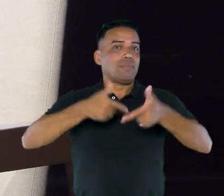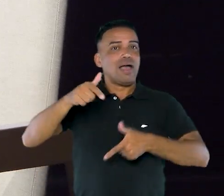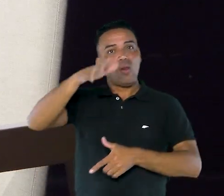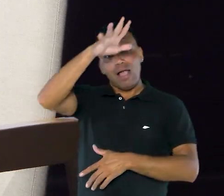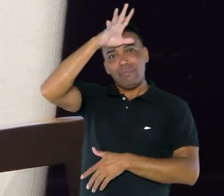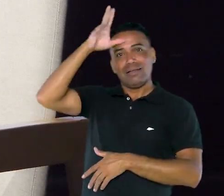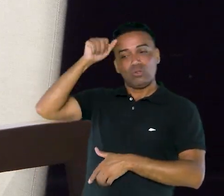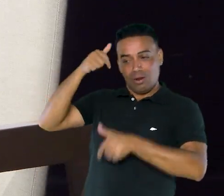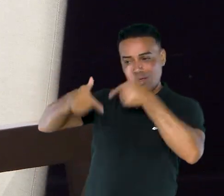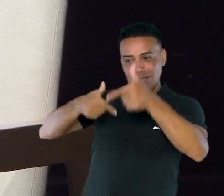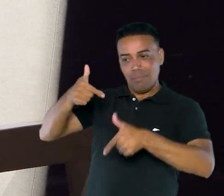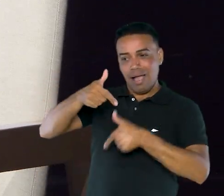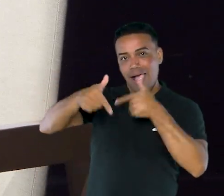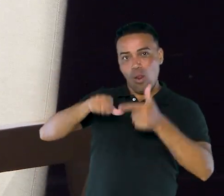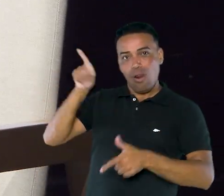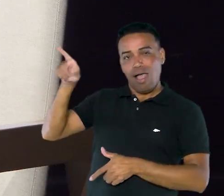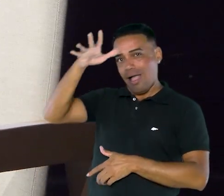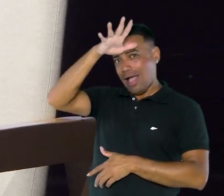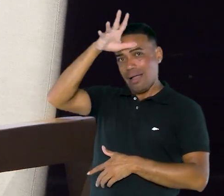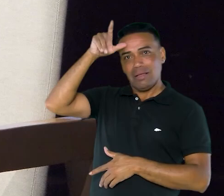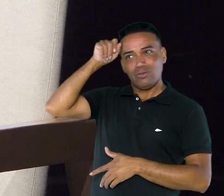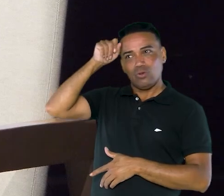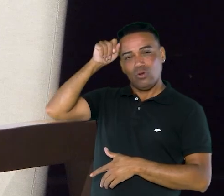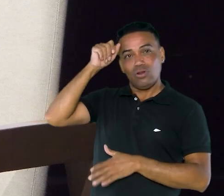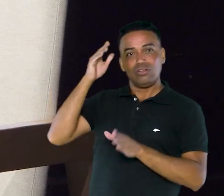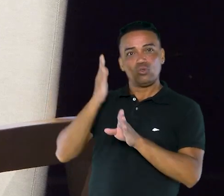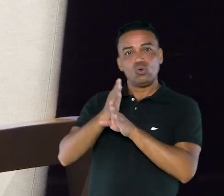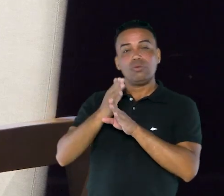vou lá e descubro, a cada vez que eu vou,